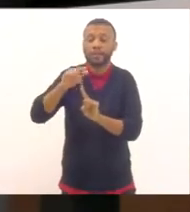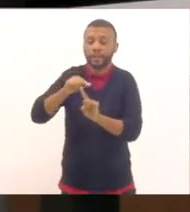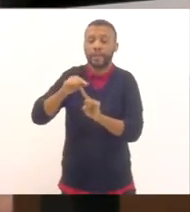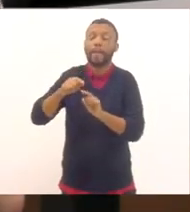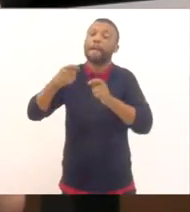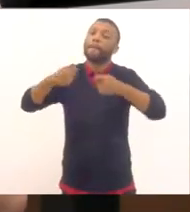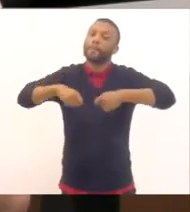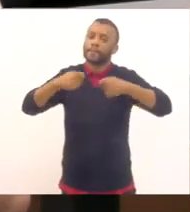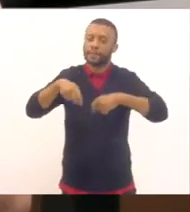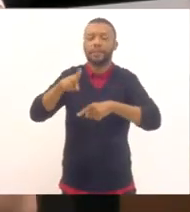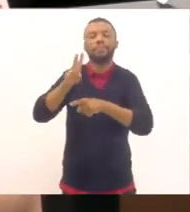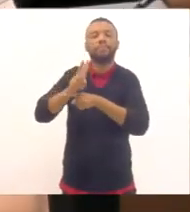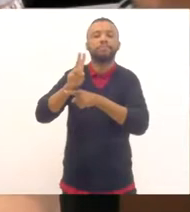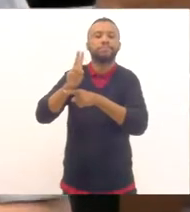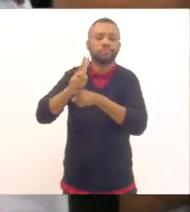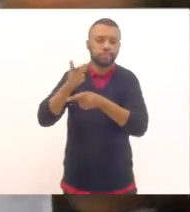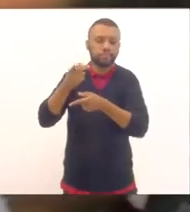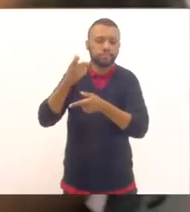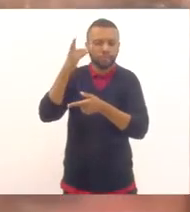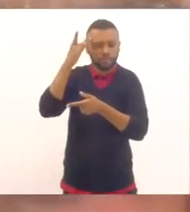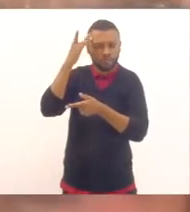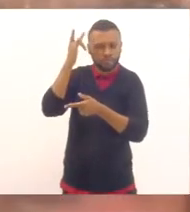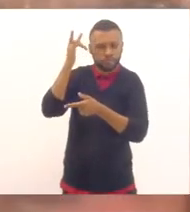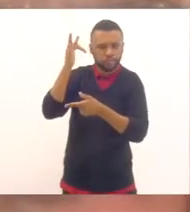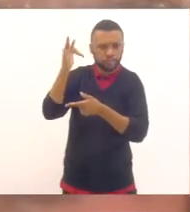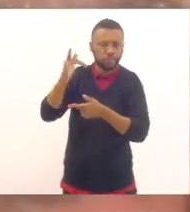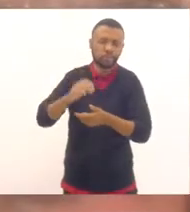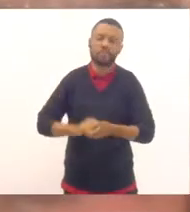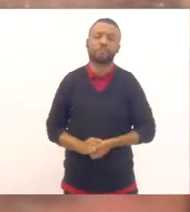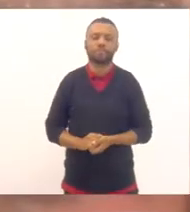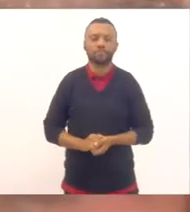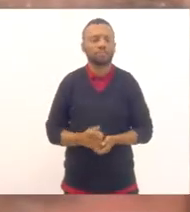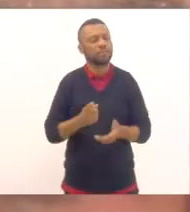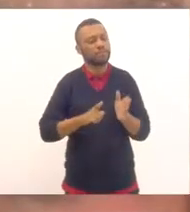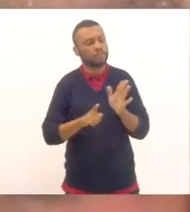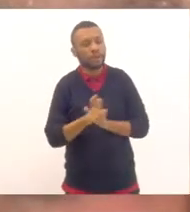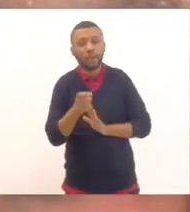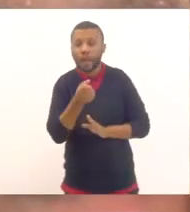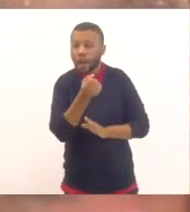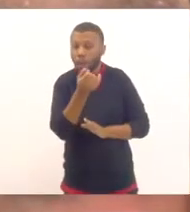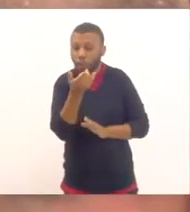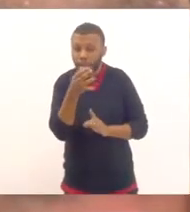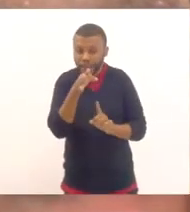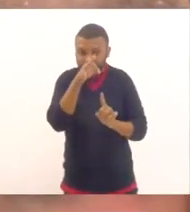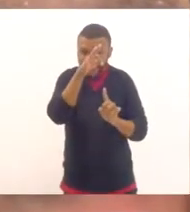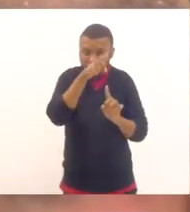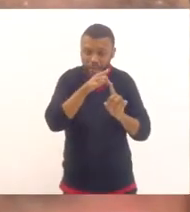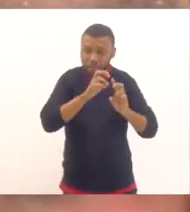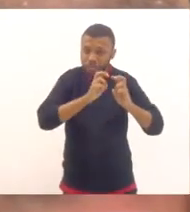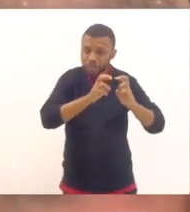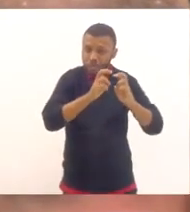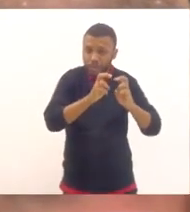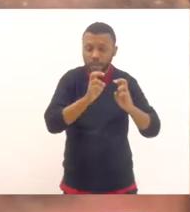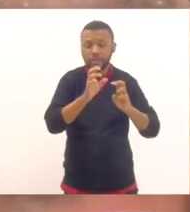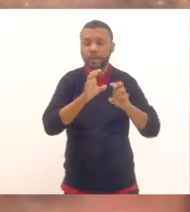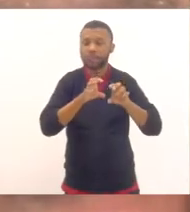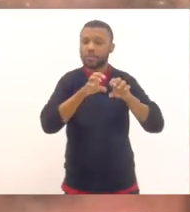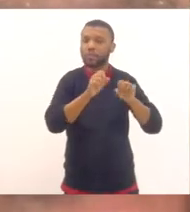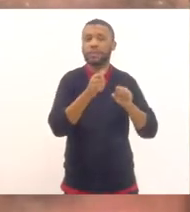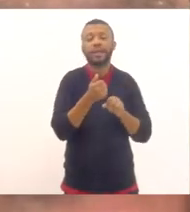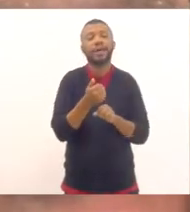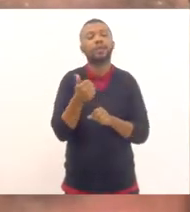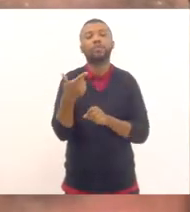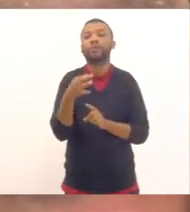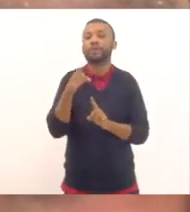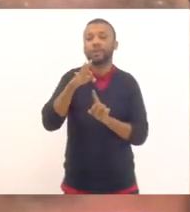Diário em alguma estação hoje ocupada pela polícia militar das dez das 12 Estações